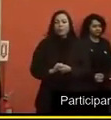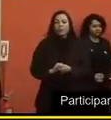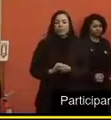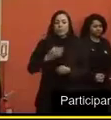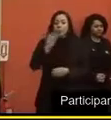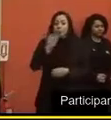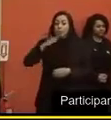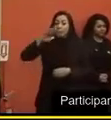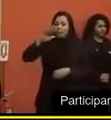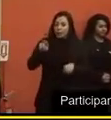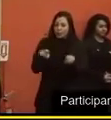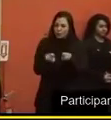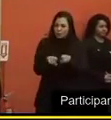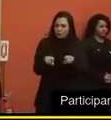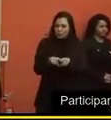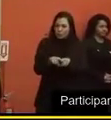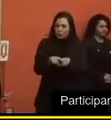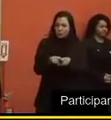Prometo ainda.